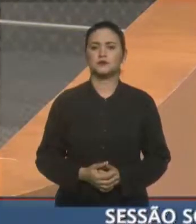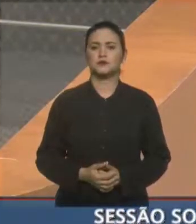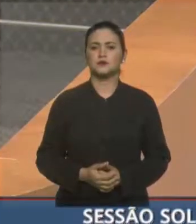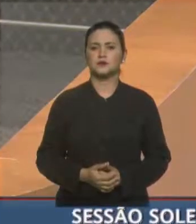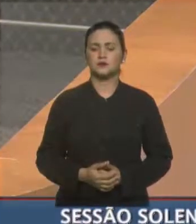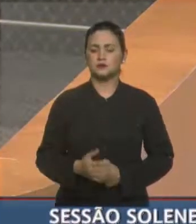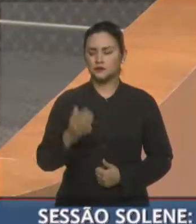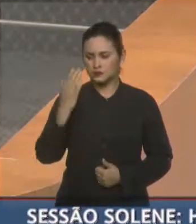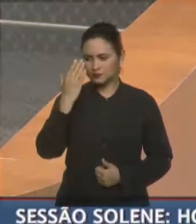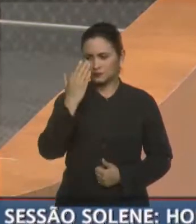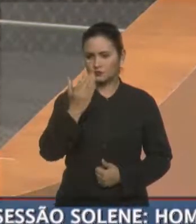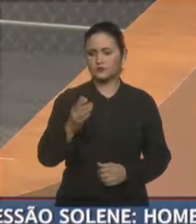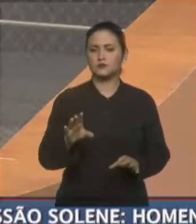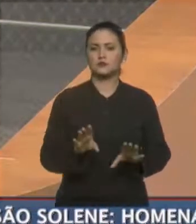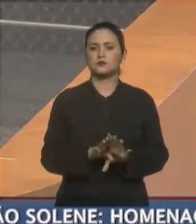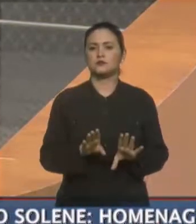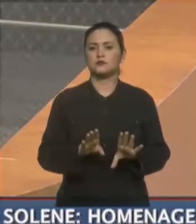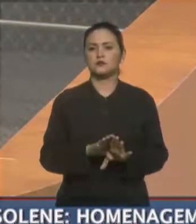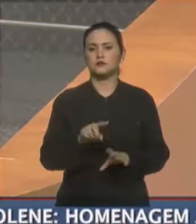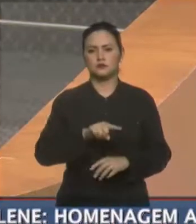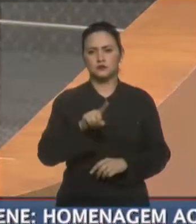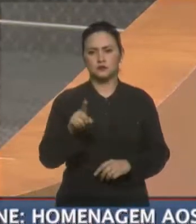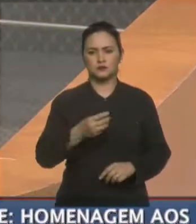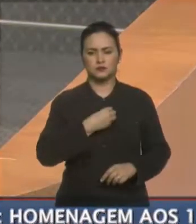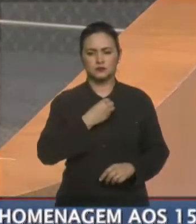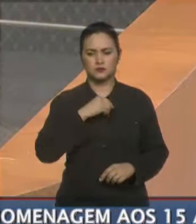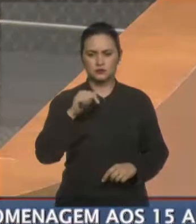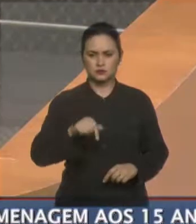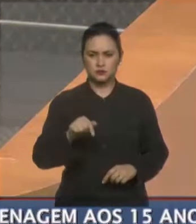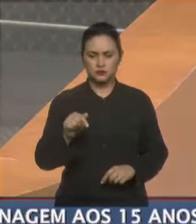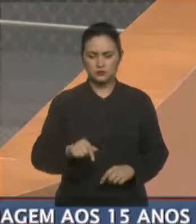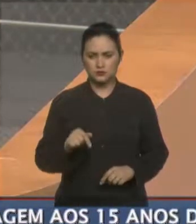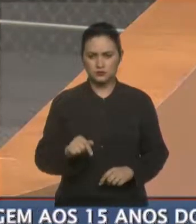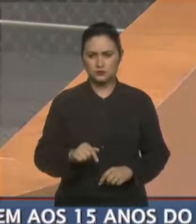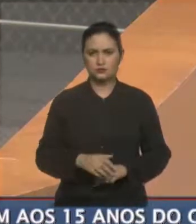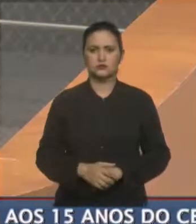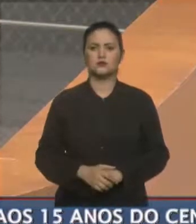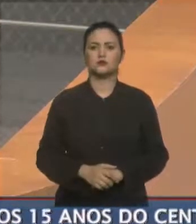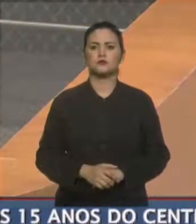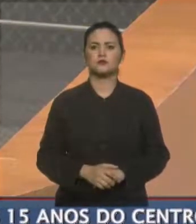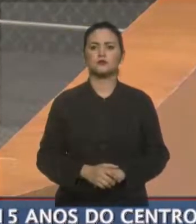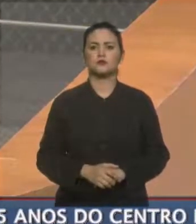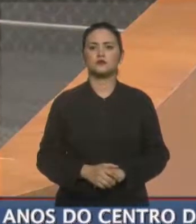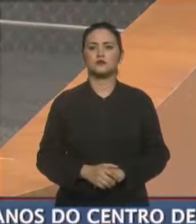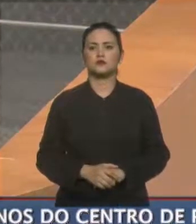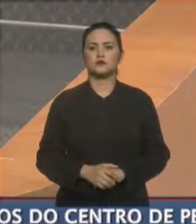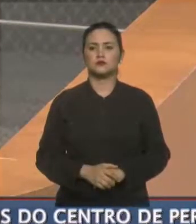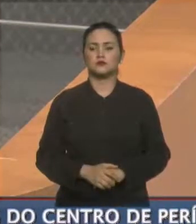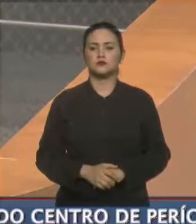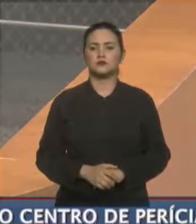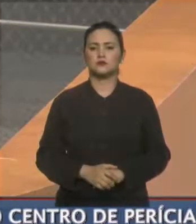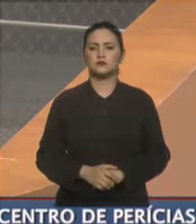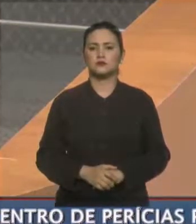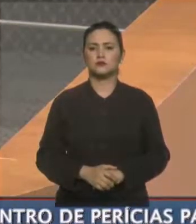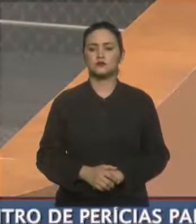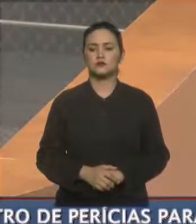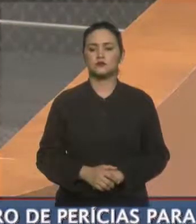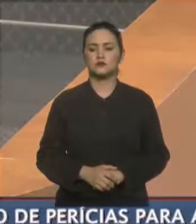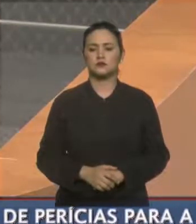a vocês que estão aqui presentes e que fazem parte do centro como se até